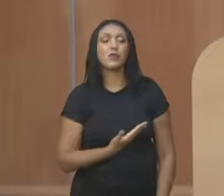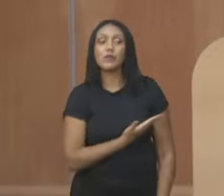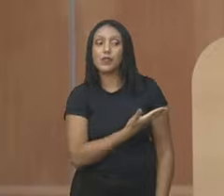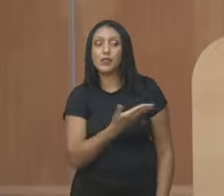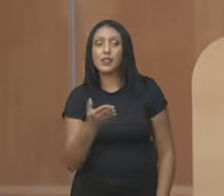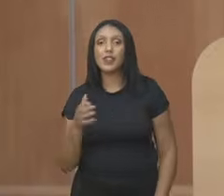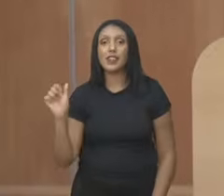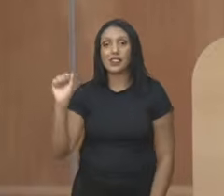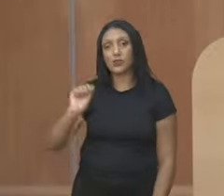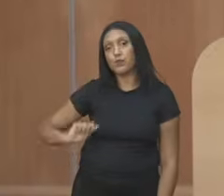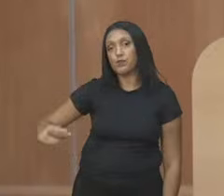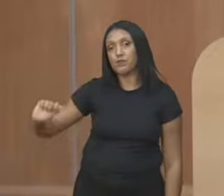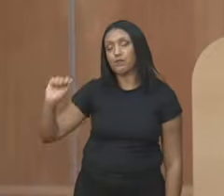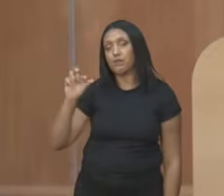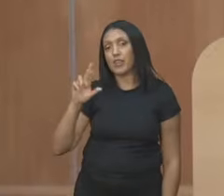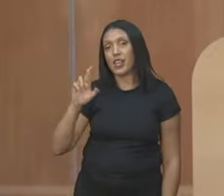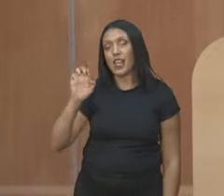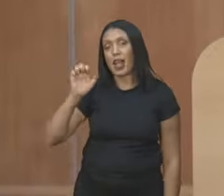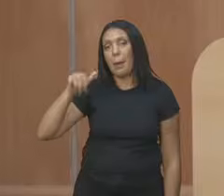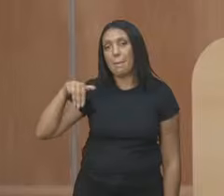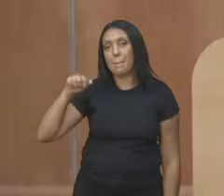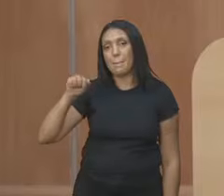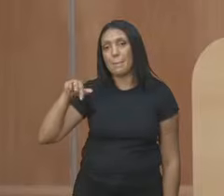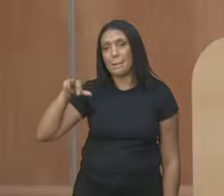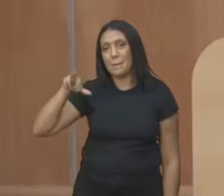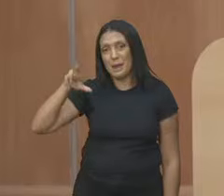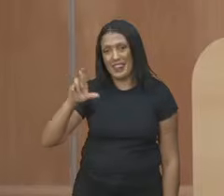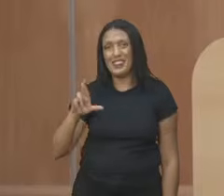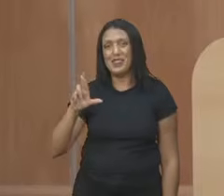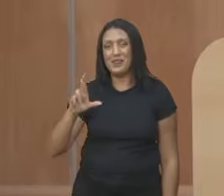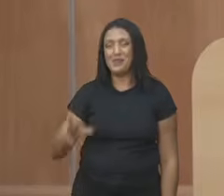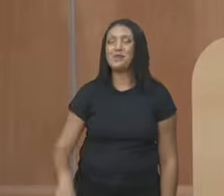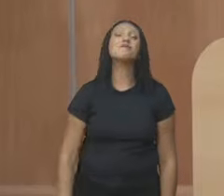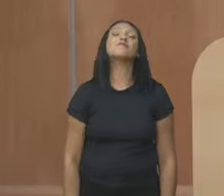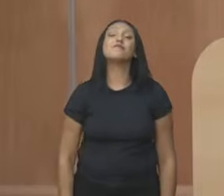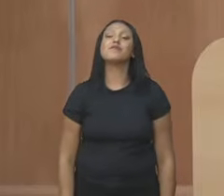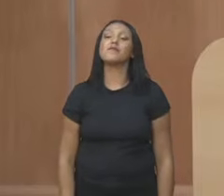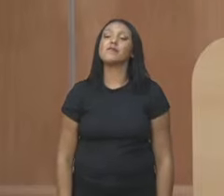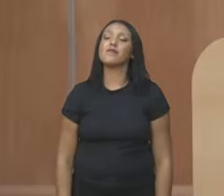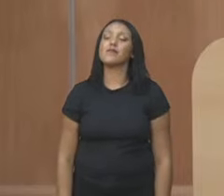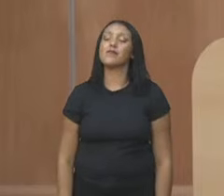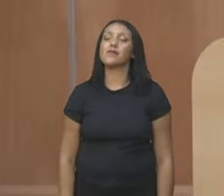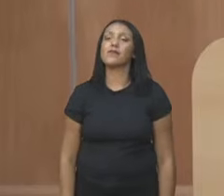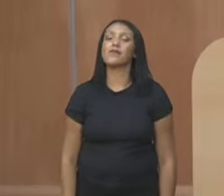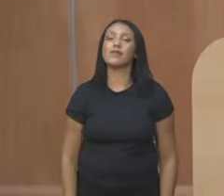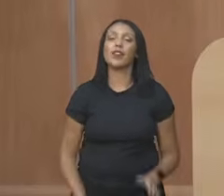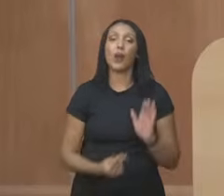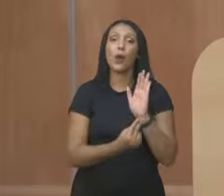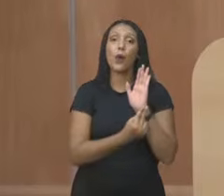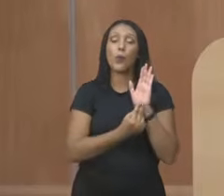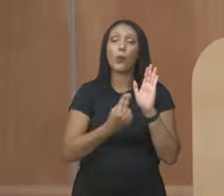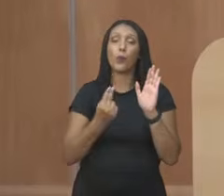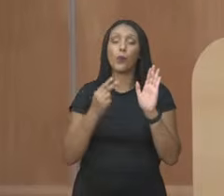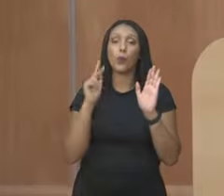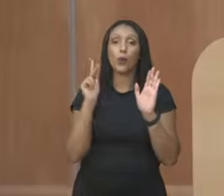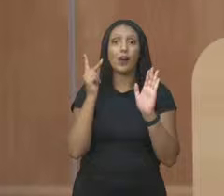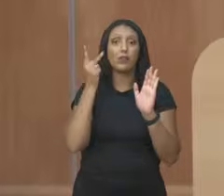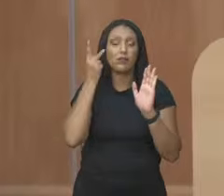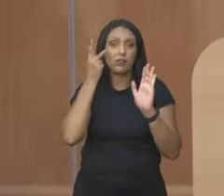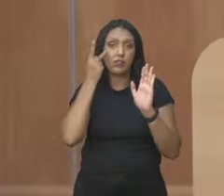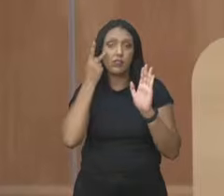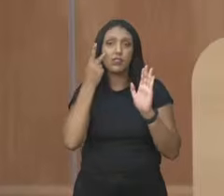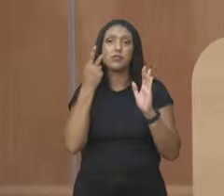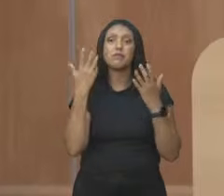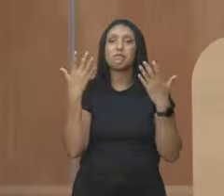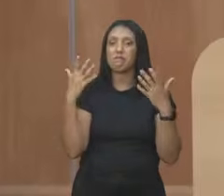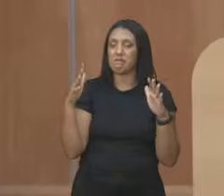para receber esse título de utilidade pública. Cumprimentar o Paulinho, que é autor dessa propositura e que também faz